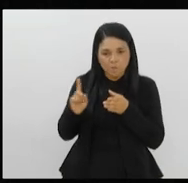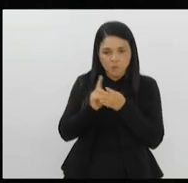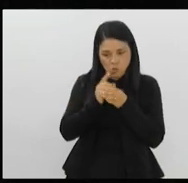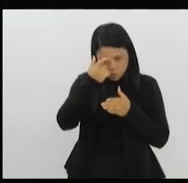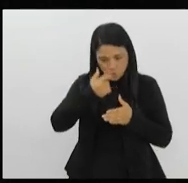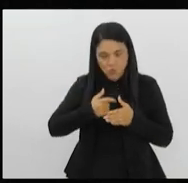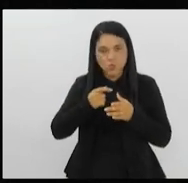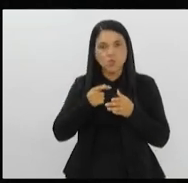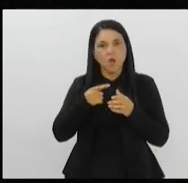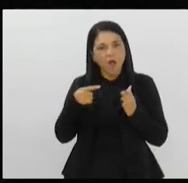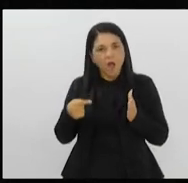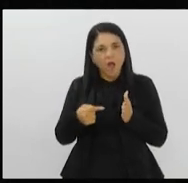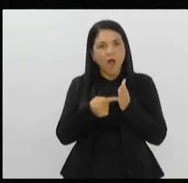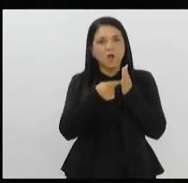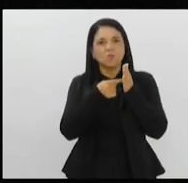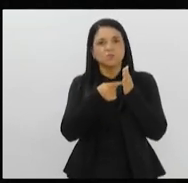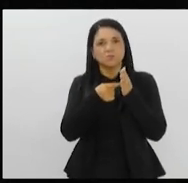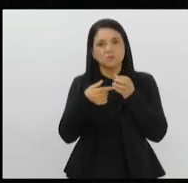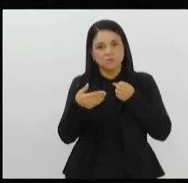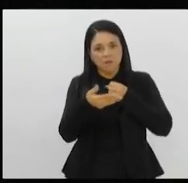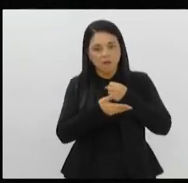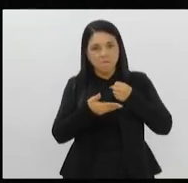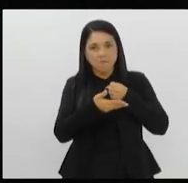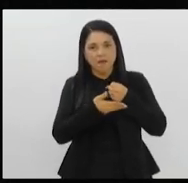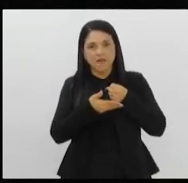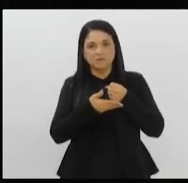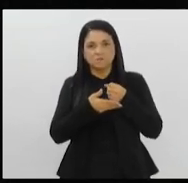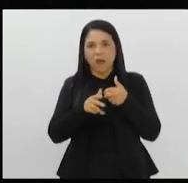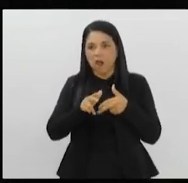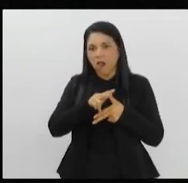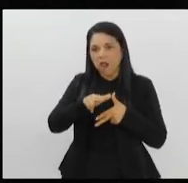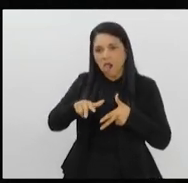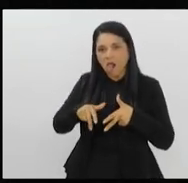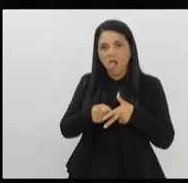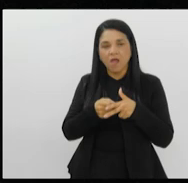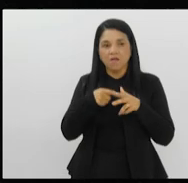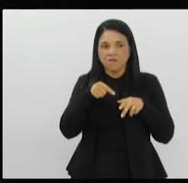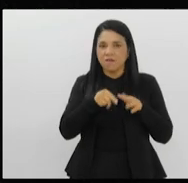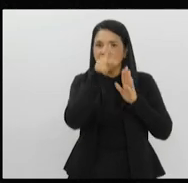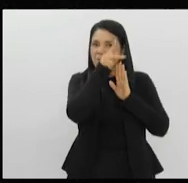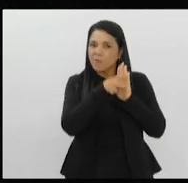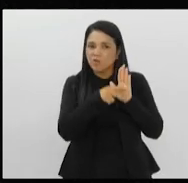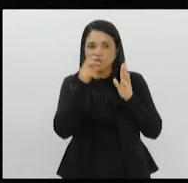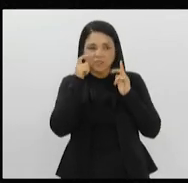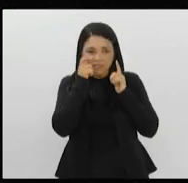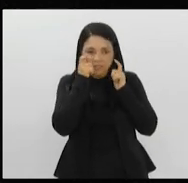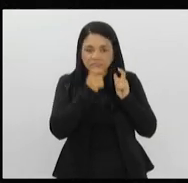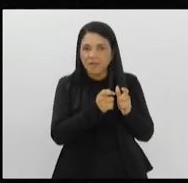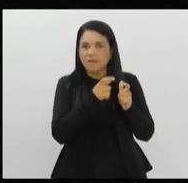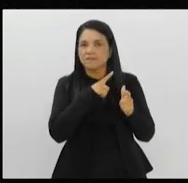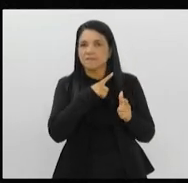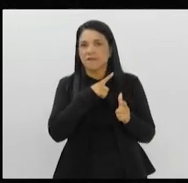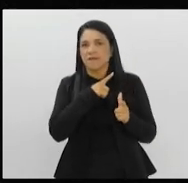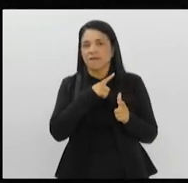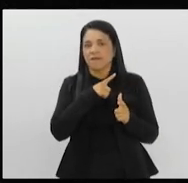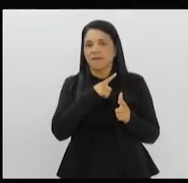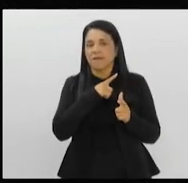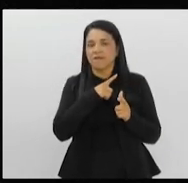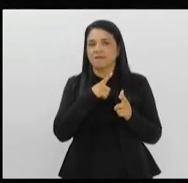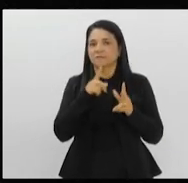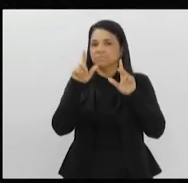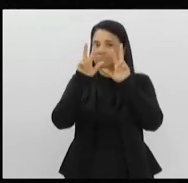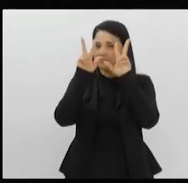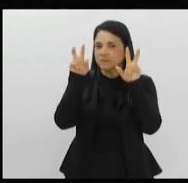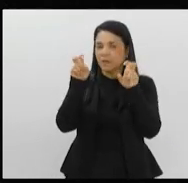base do governo de utilizar subterfúgios para que um projeto de seu interesse, que fala sobre eleições